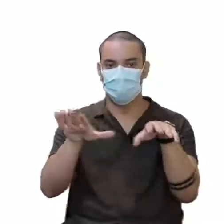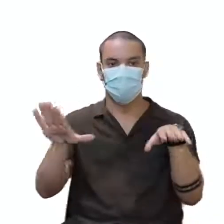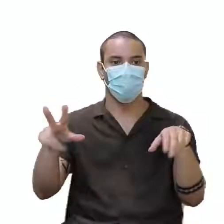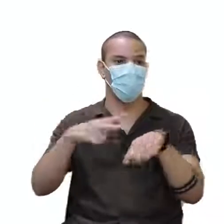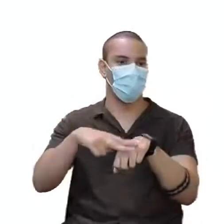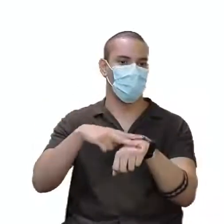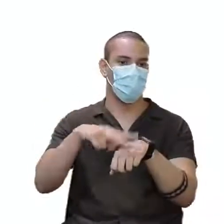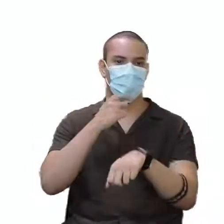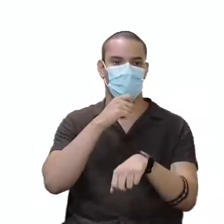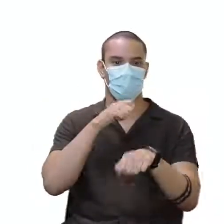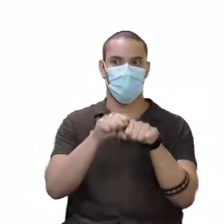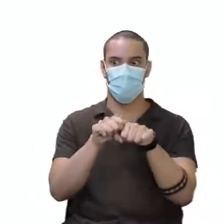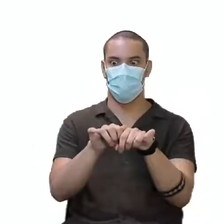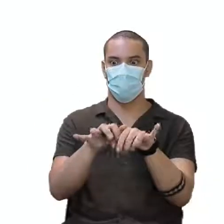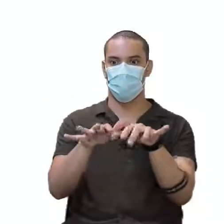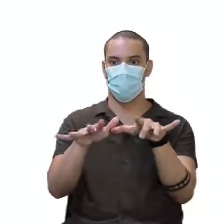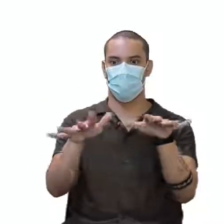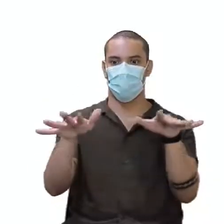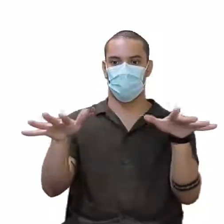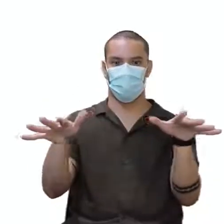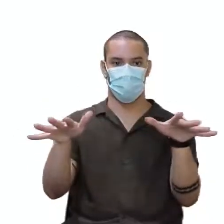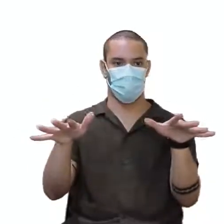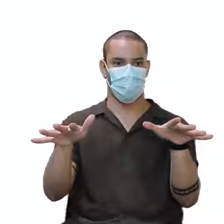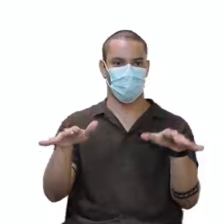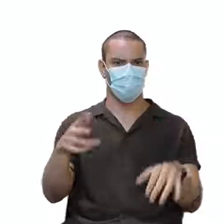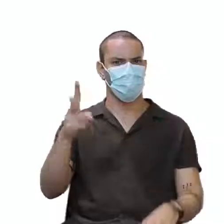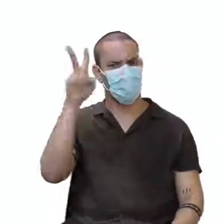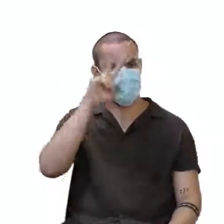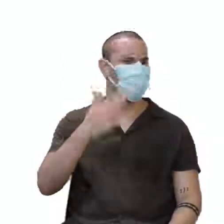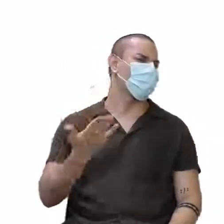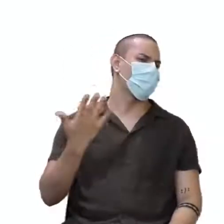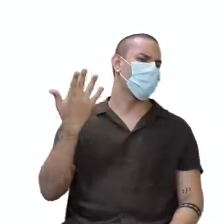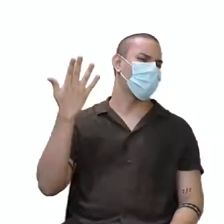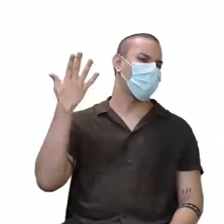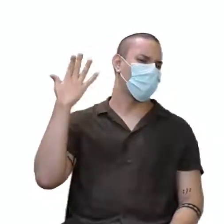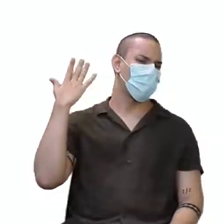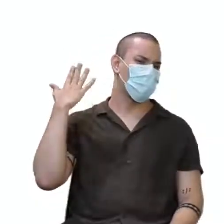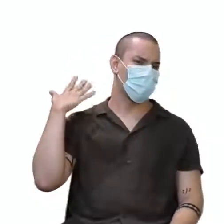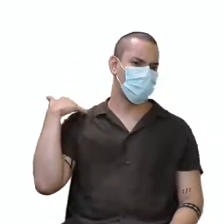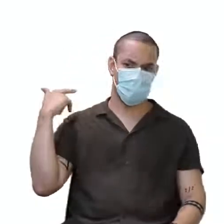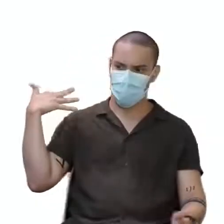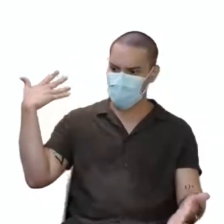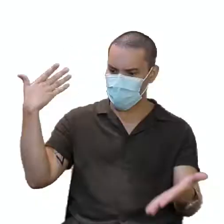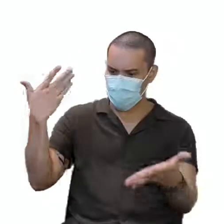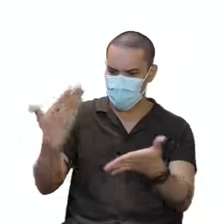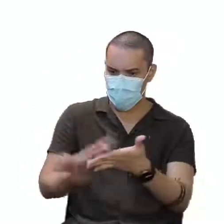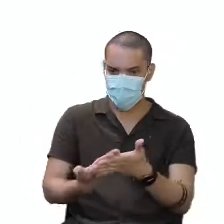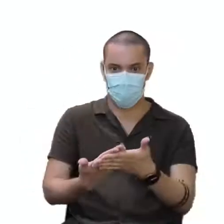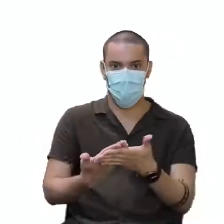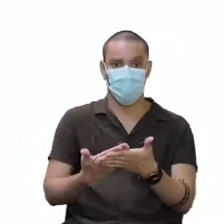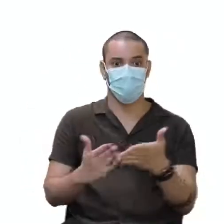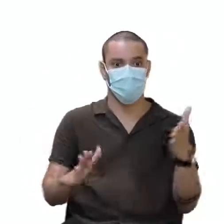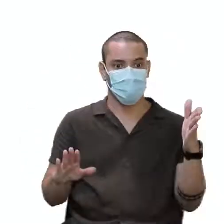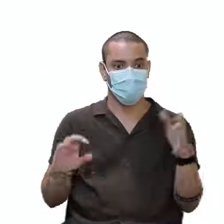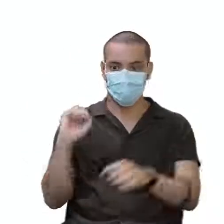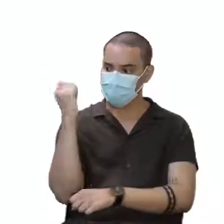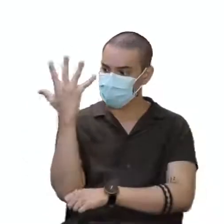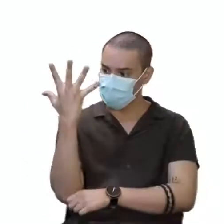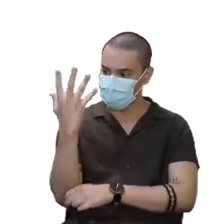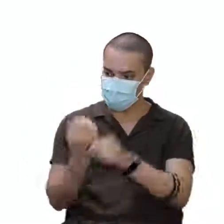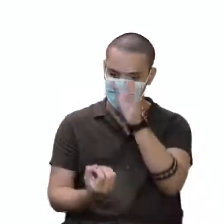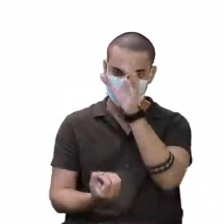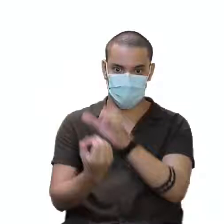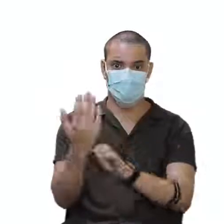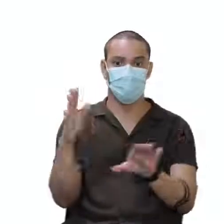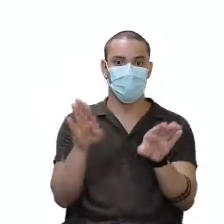esse solo, ó, tá? Desde plantas de pequeno porte a plantas arbustivas e